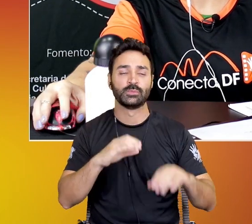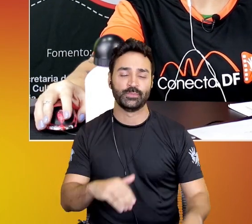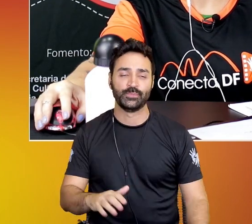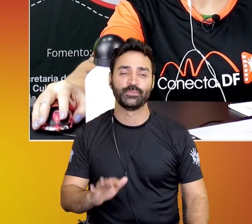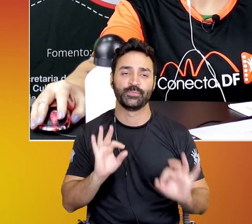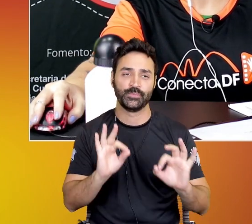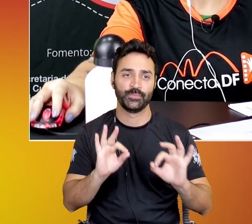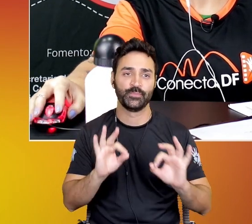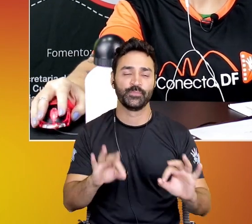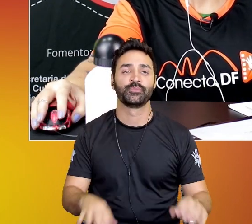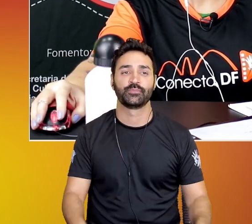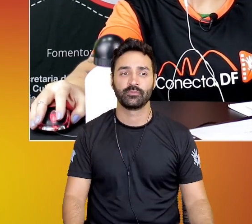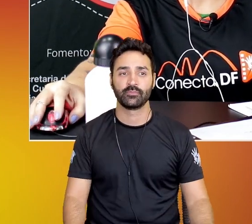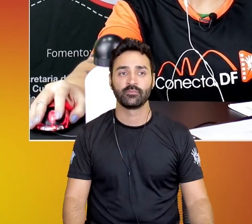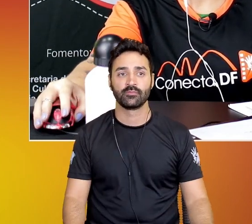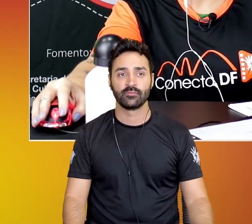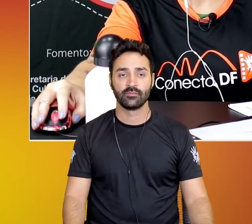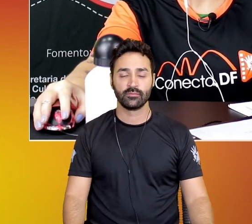Perfeito.